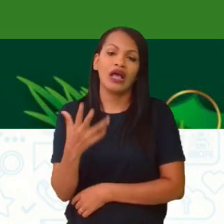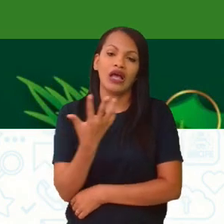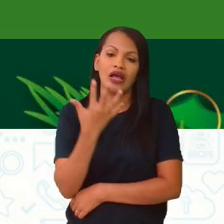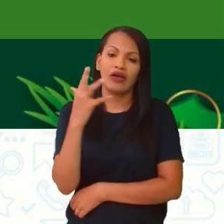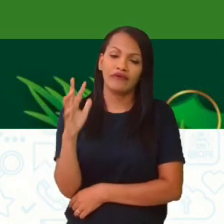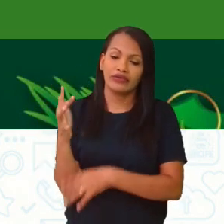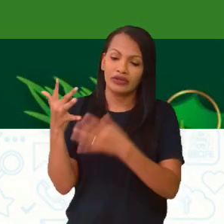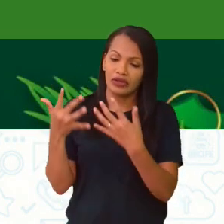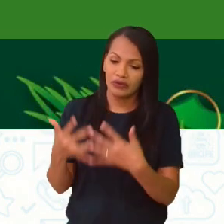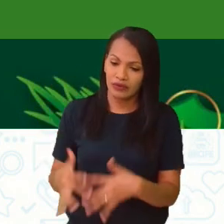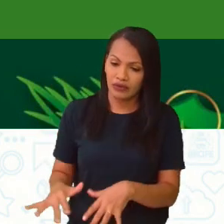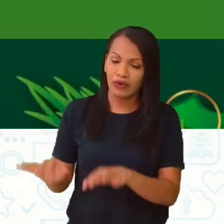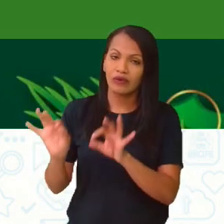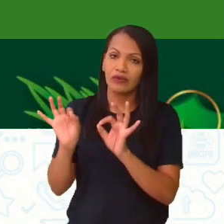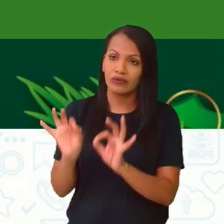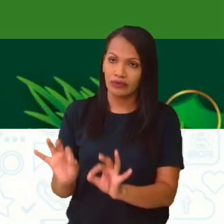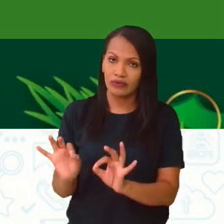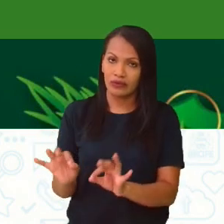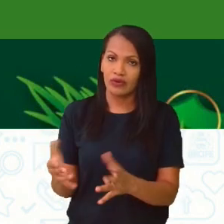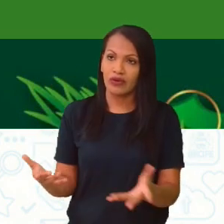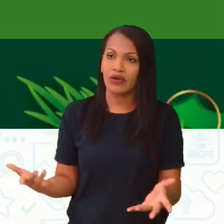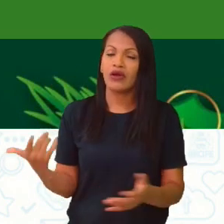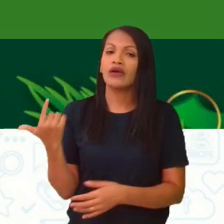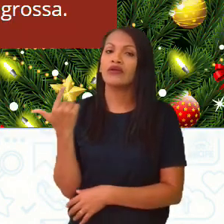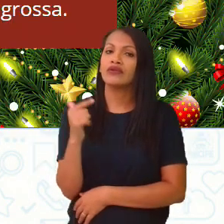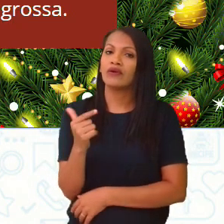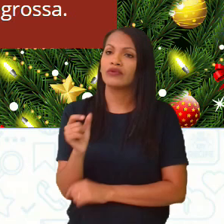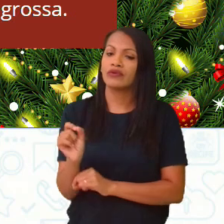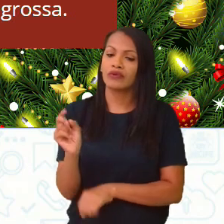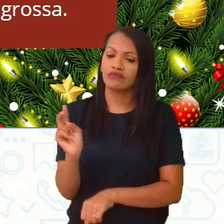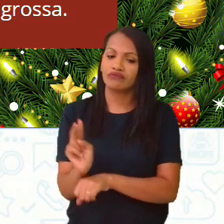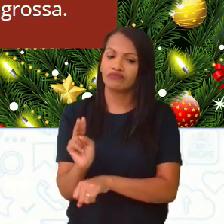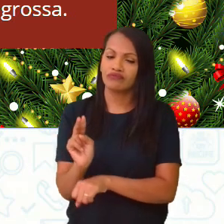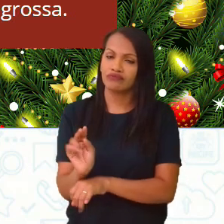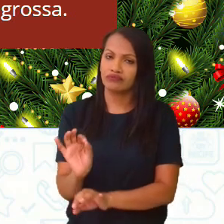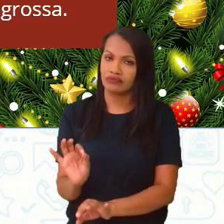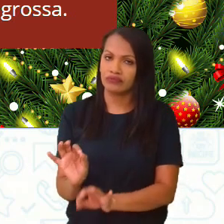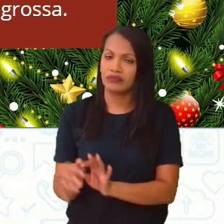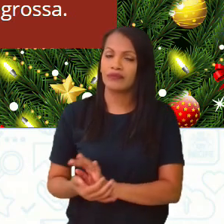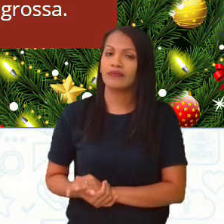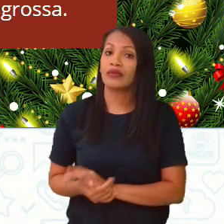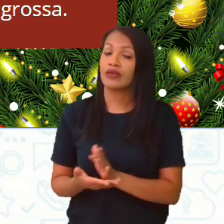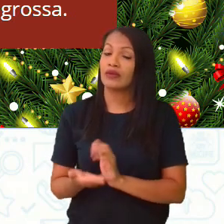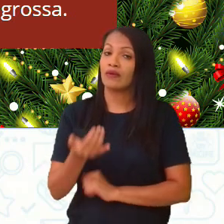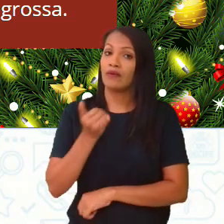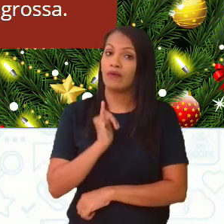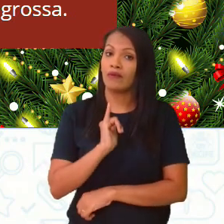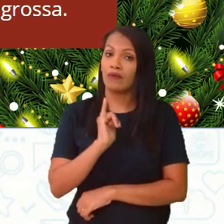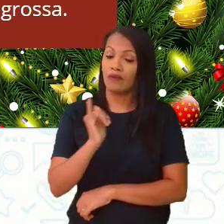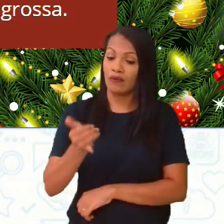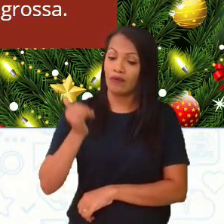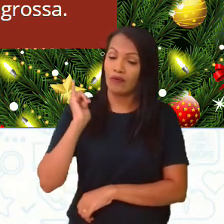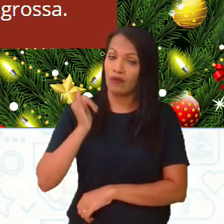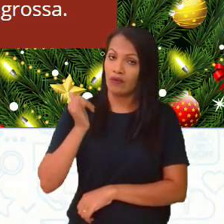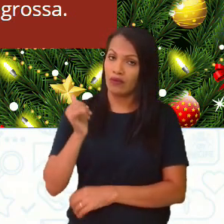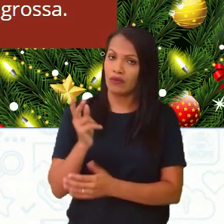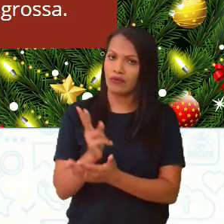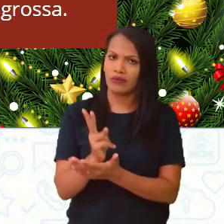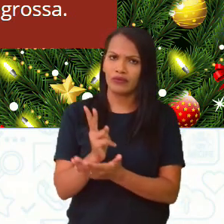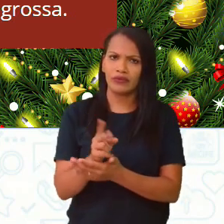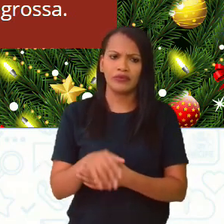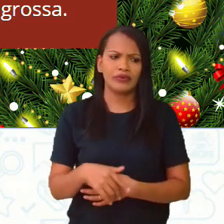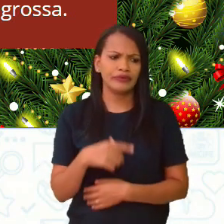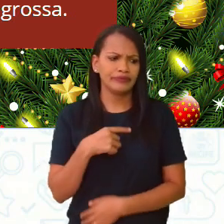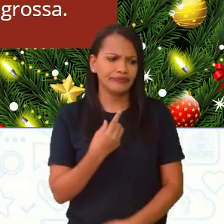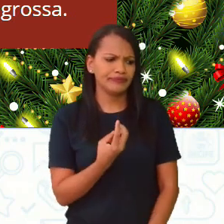é descartada. Então a gente não tem a manutenção desse bem dentro de casa, né? E o conto continua. Sem a companhia de